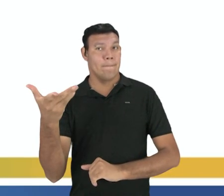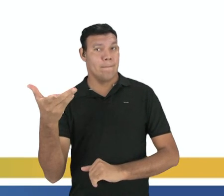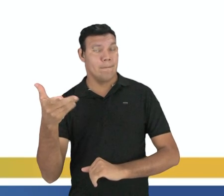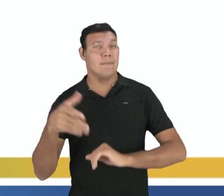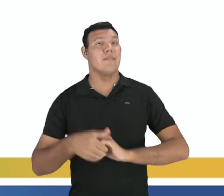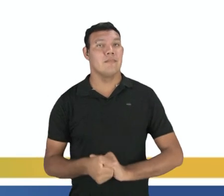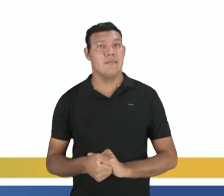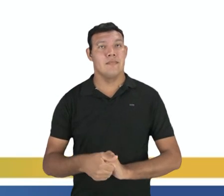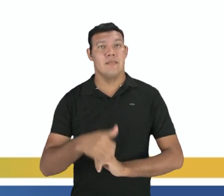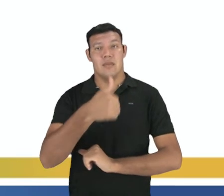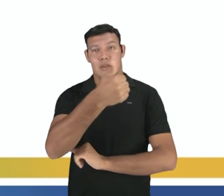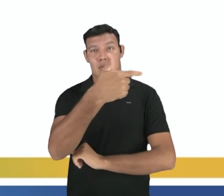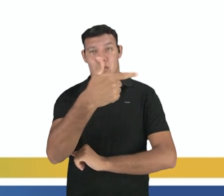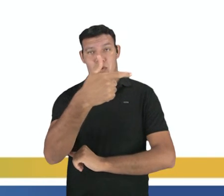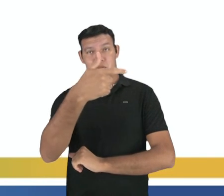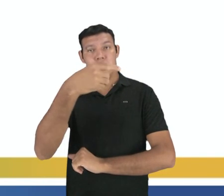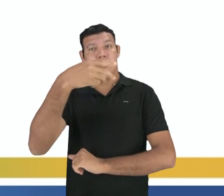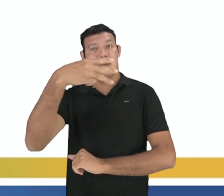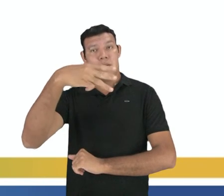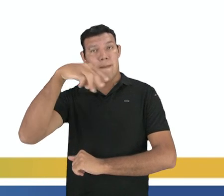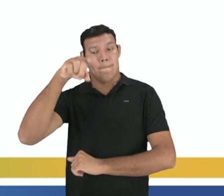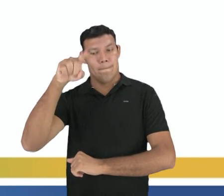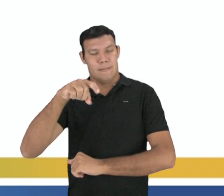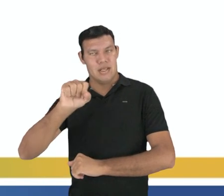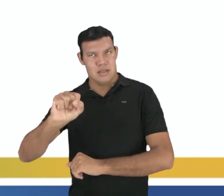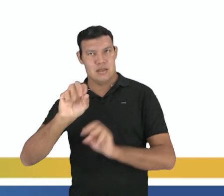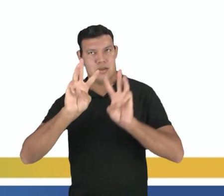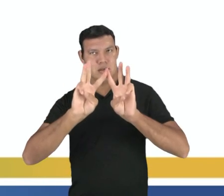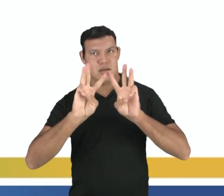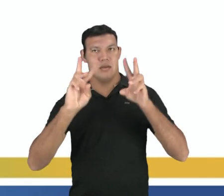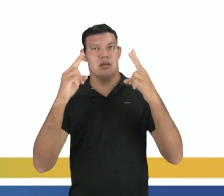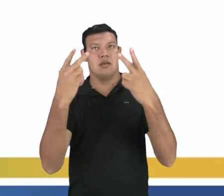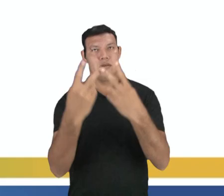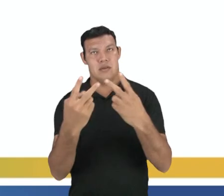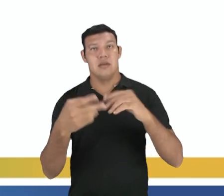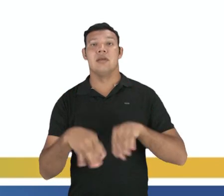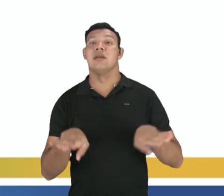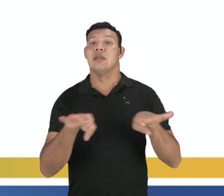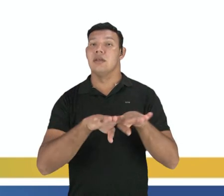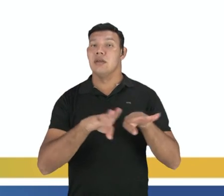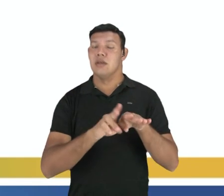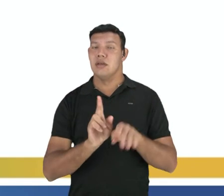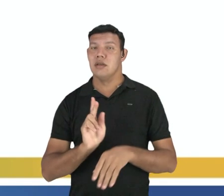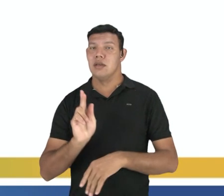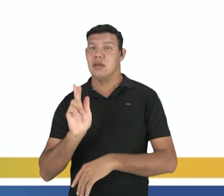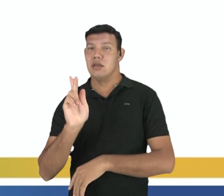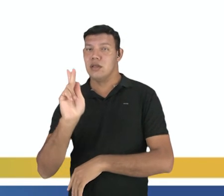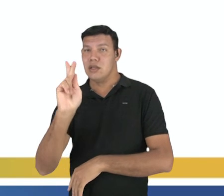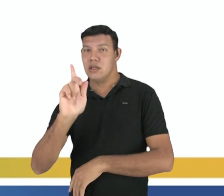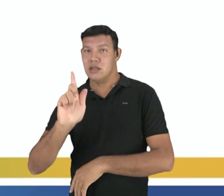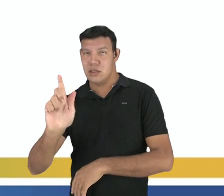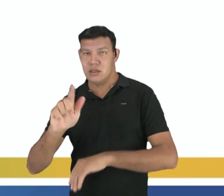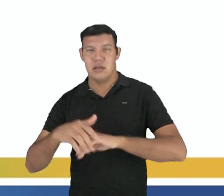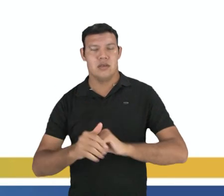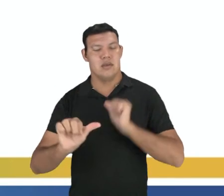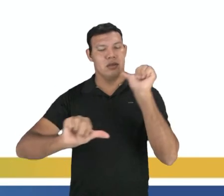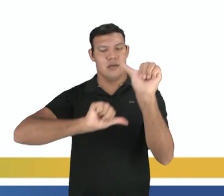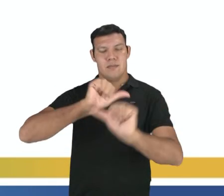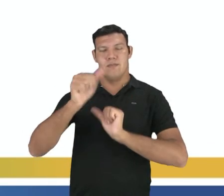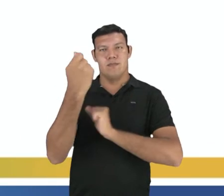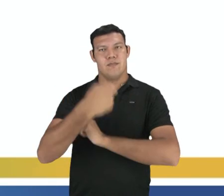ela já tá em metros por segundo e a massa ela já está em quilograma então a gente não precisa fazer